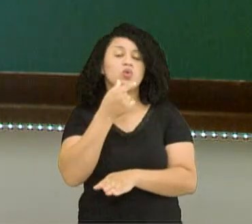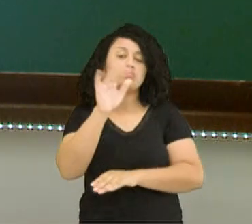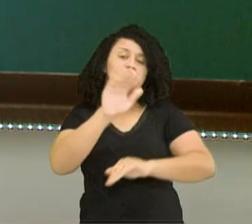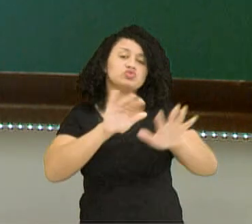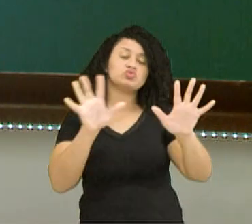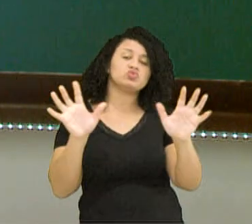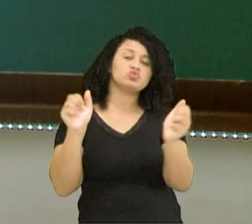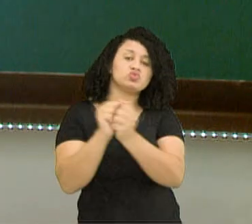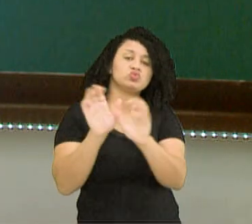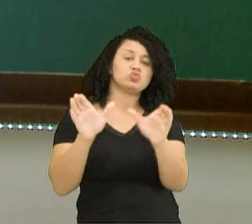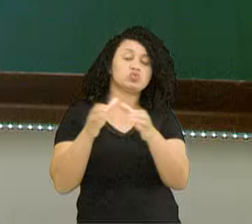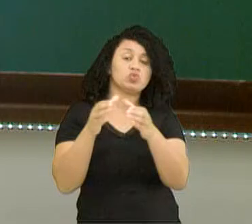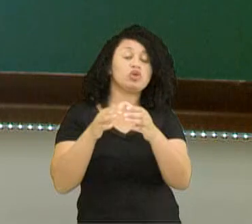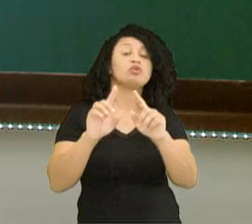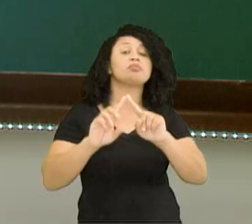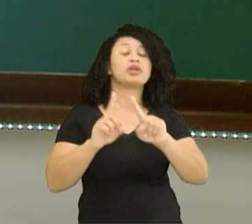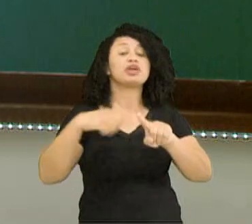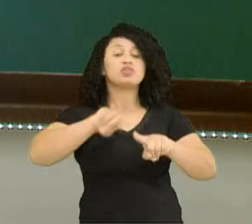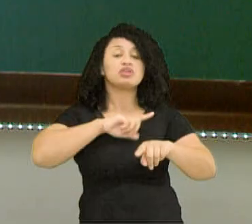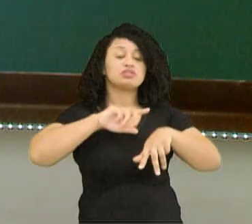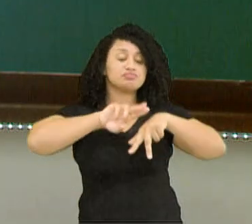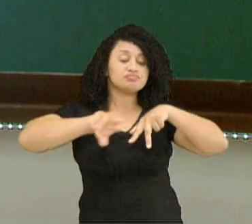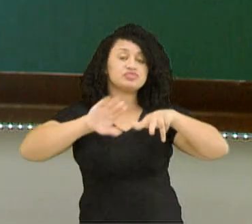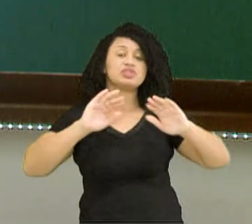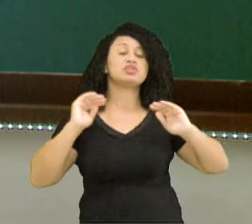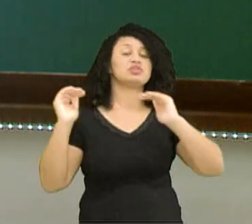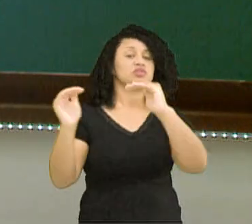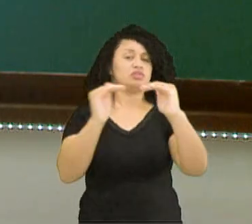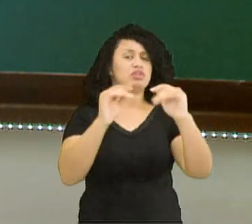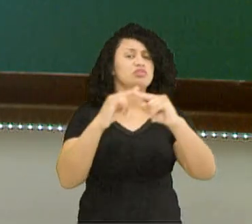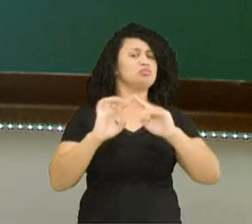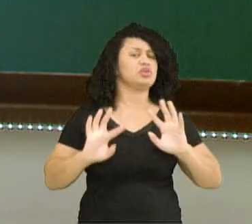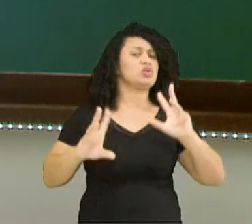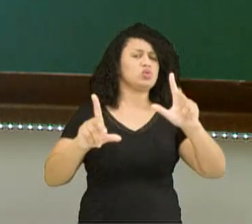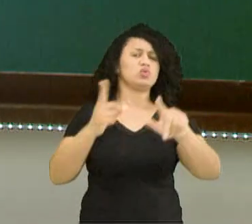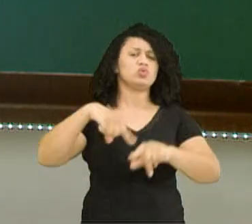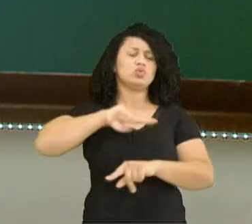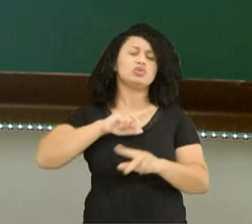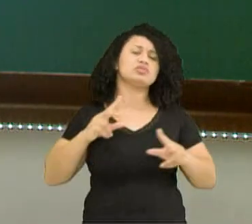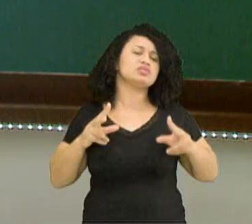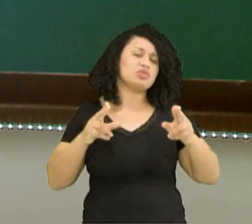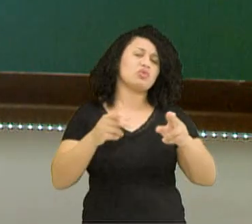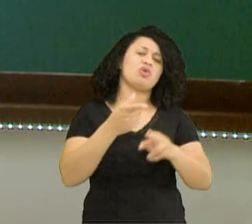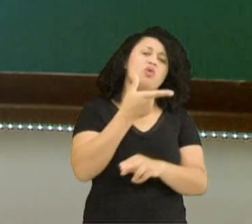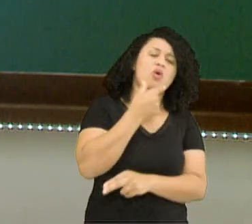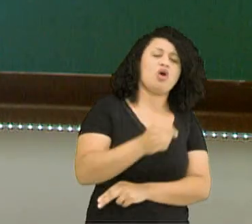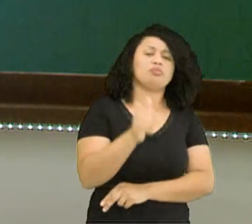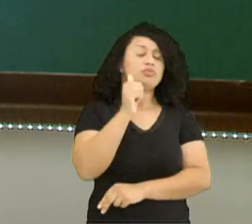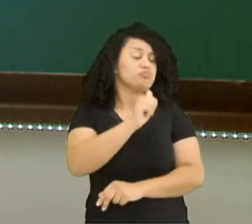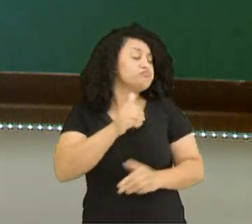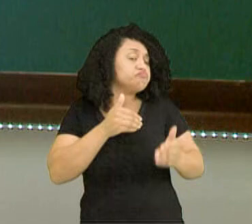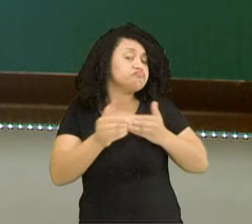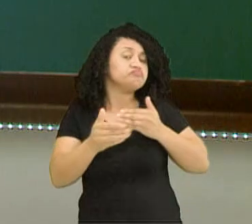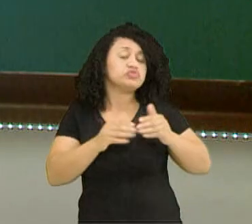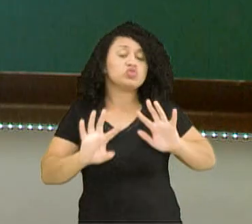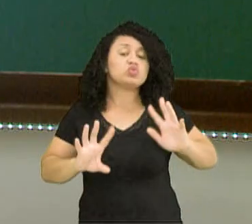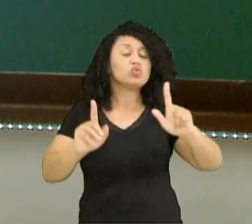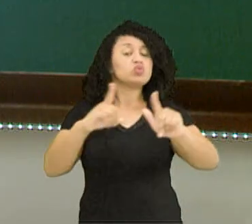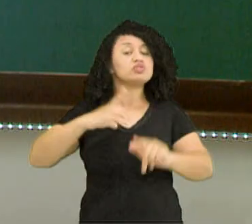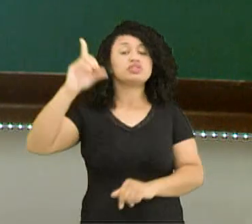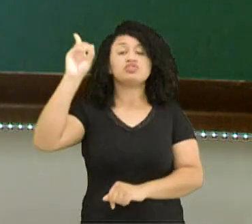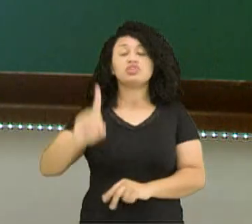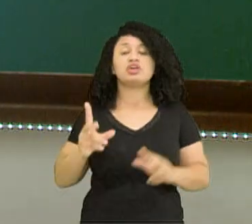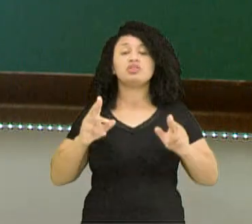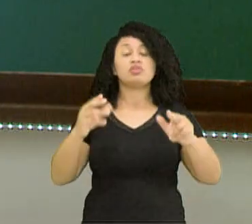de gênero. Afinal, somos todos iguais, não é mesmo? Não importa se são homens, são mulheres, todos têm os mesmos direitos e devem ter o